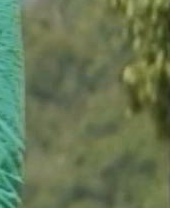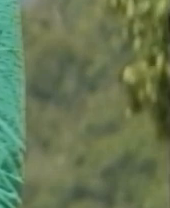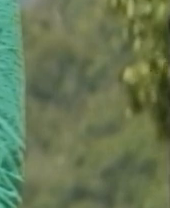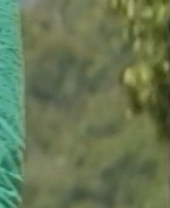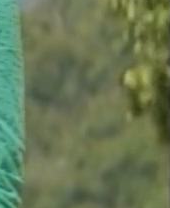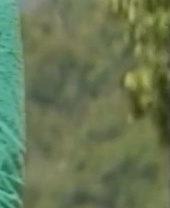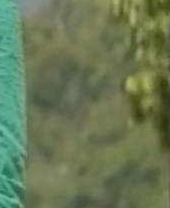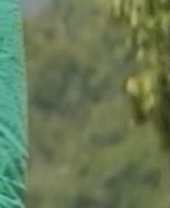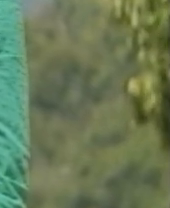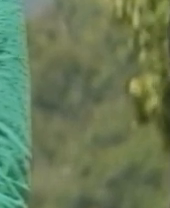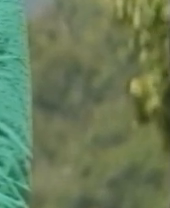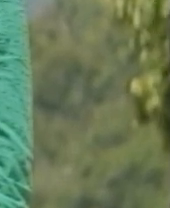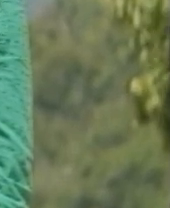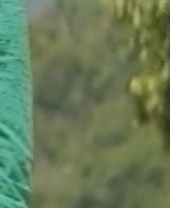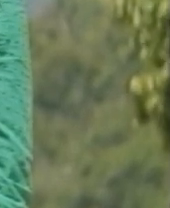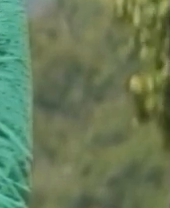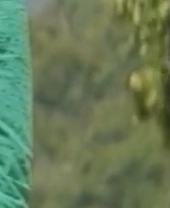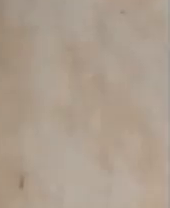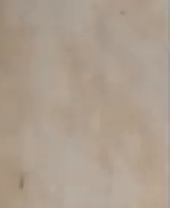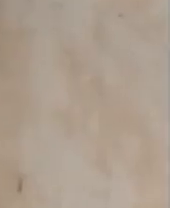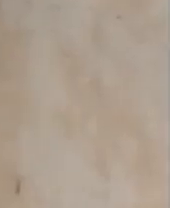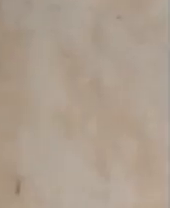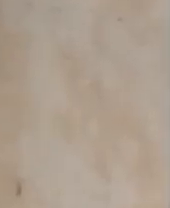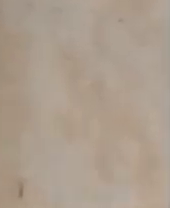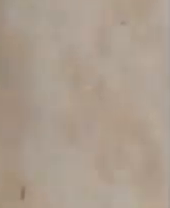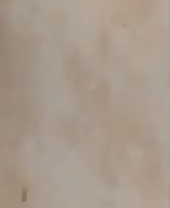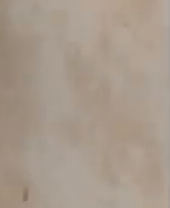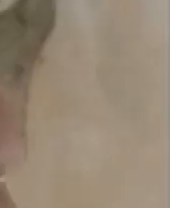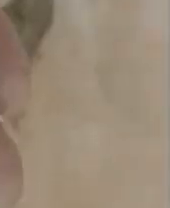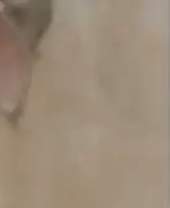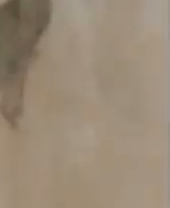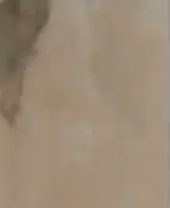a efetividade e continuidade das ações de saneamento.